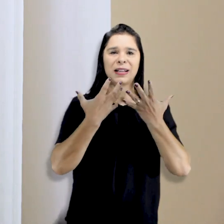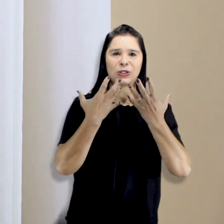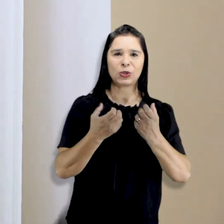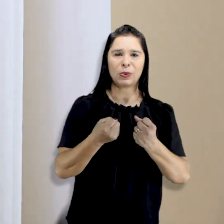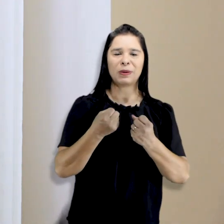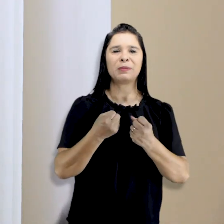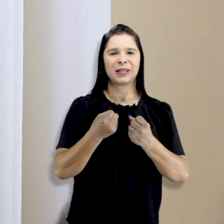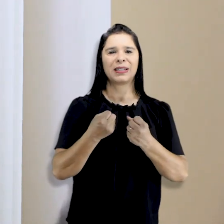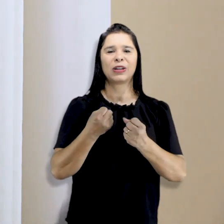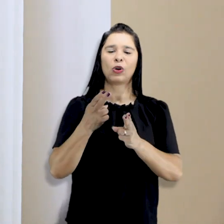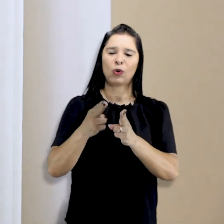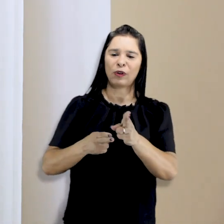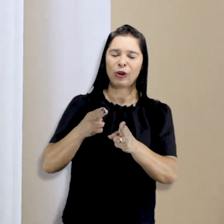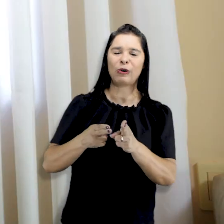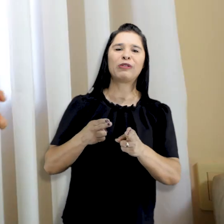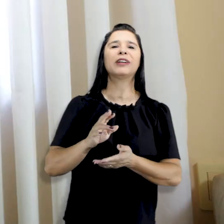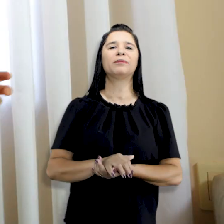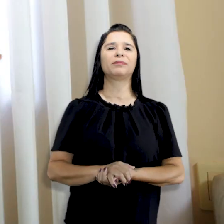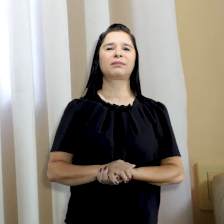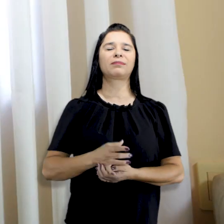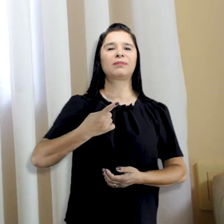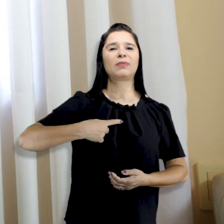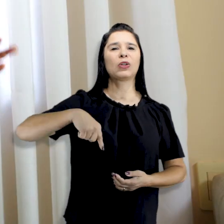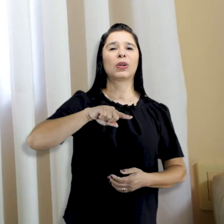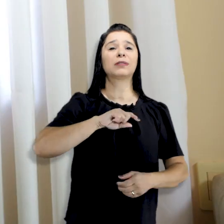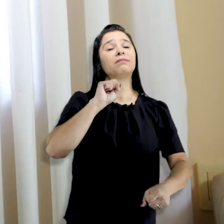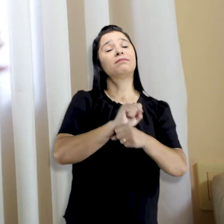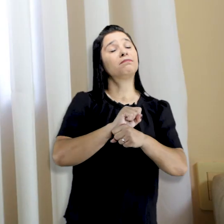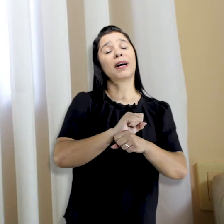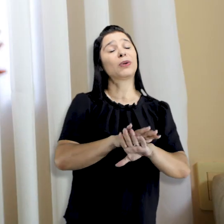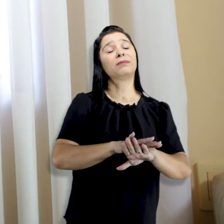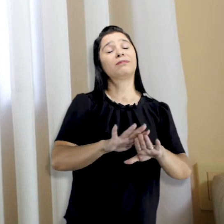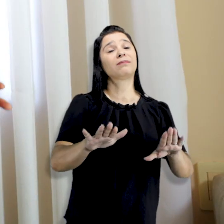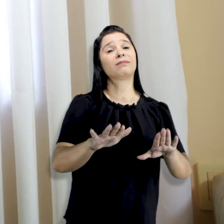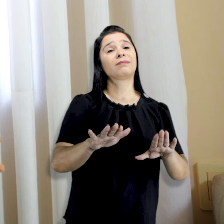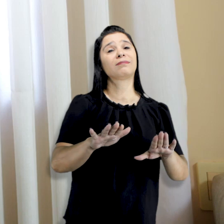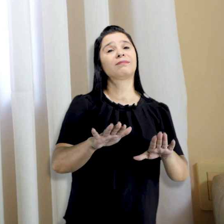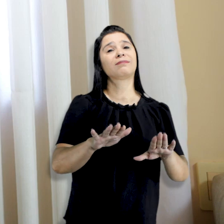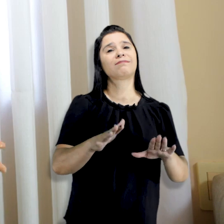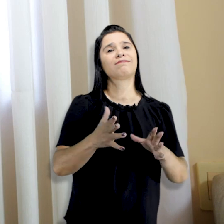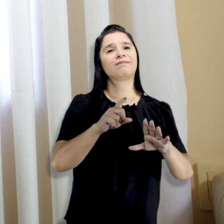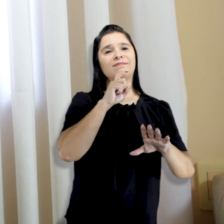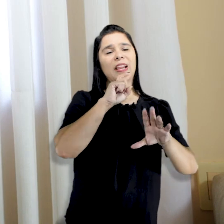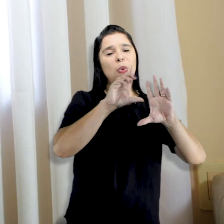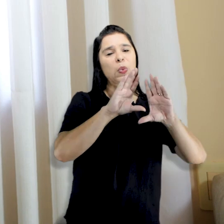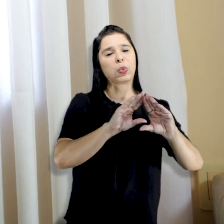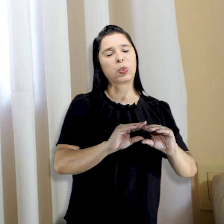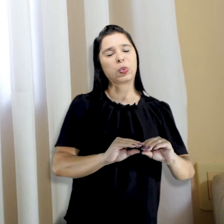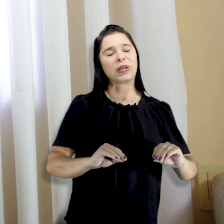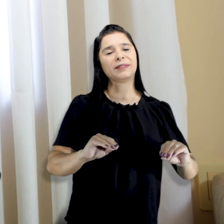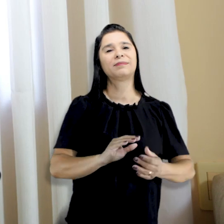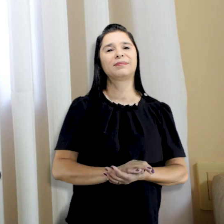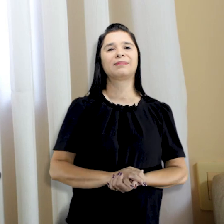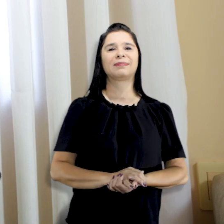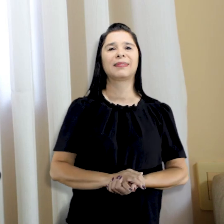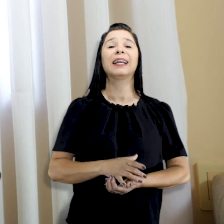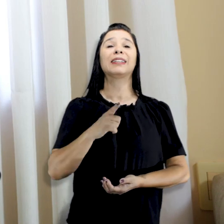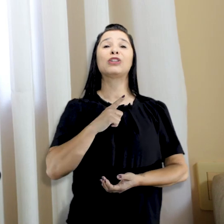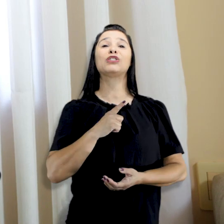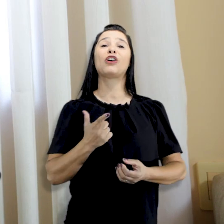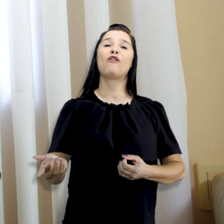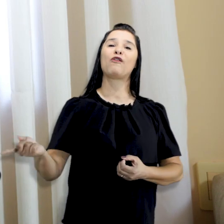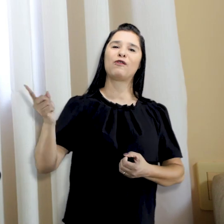ferroviário, a gente deixou, deu um vácuo aí, né? E depois a gente retoma isso e hoje está